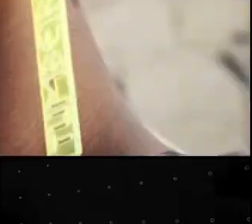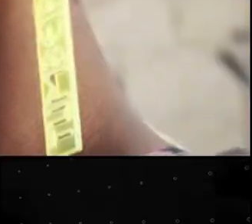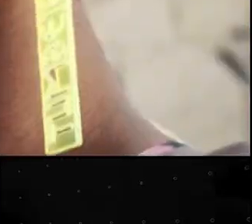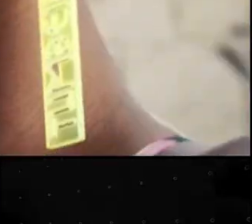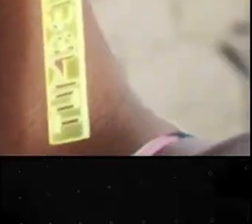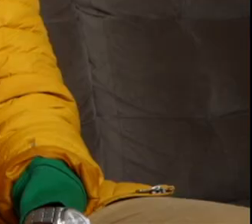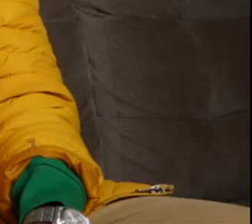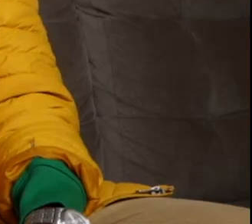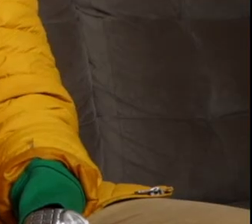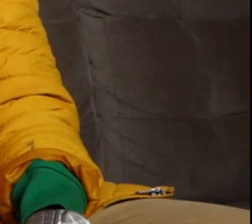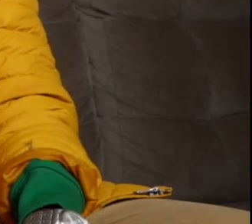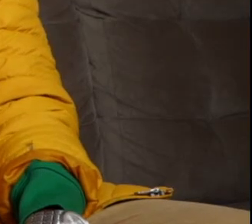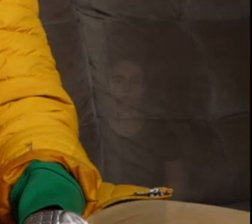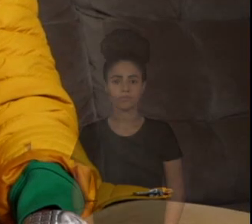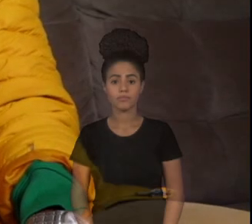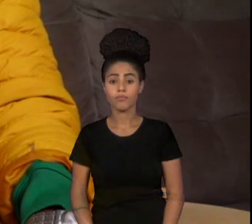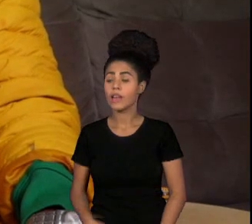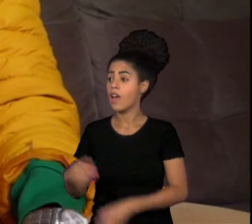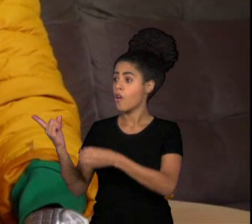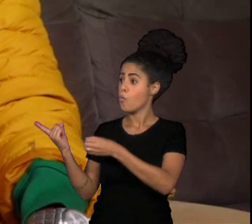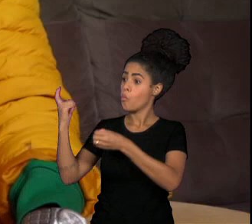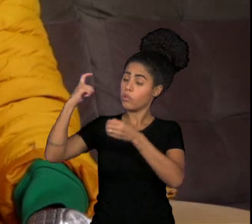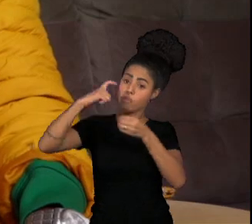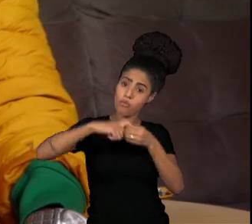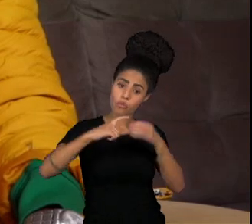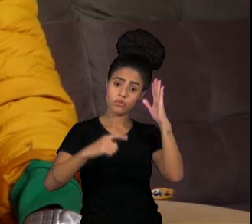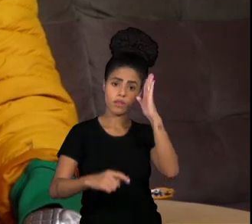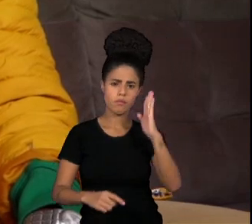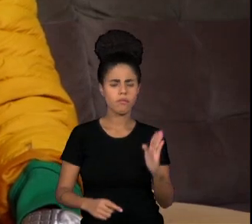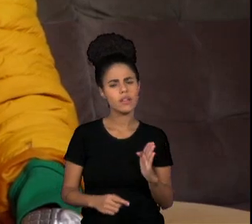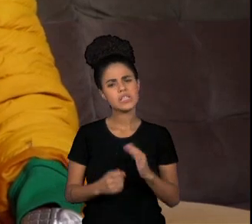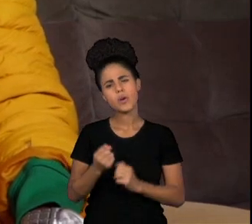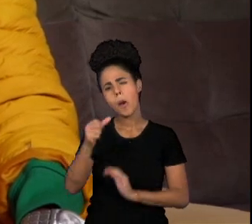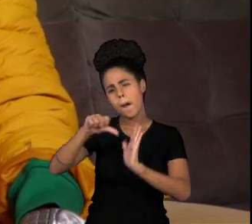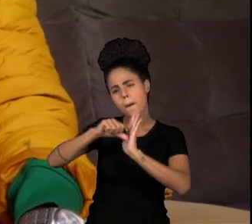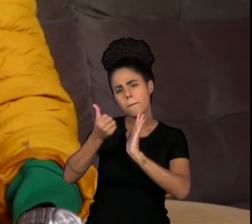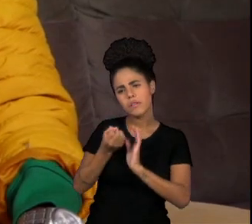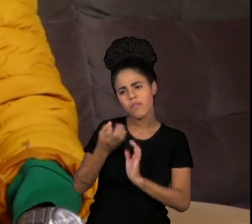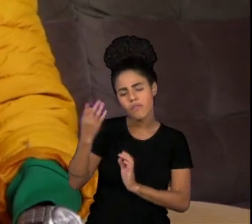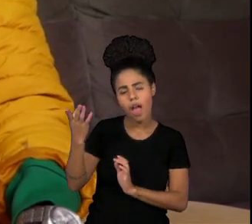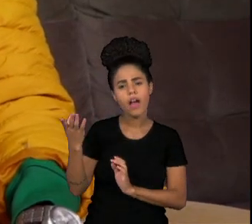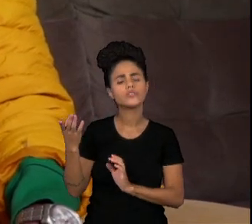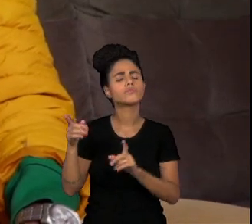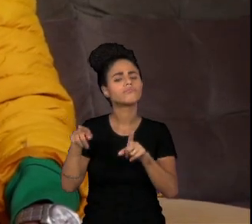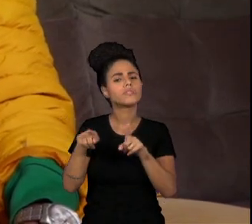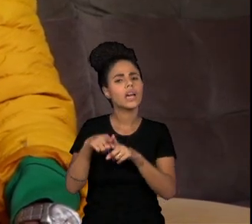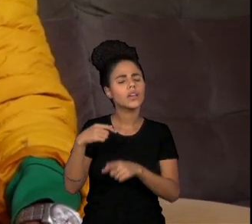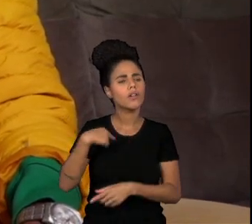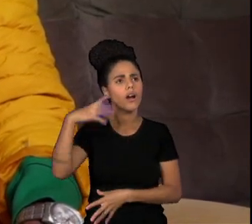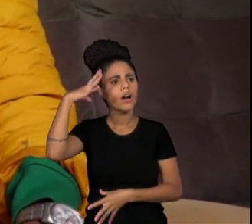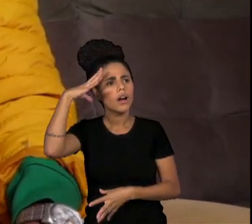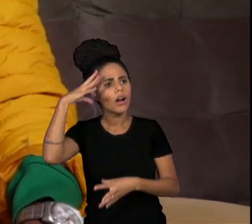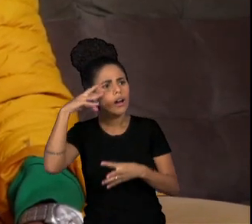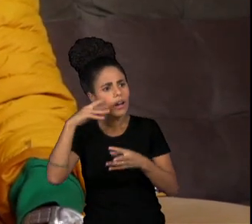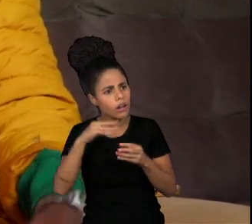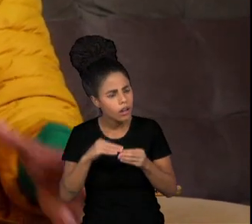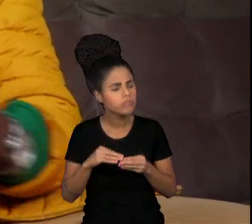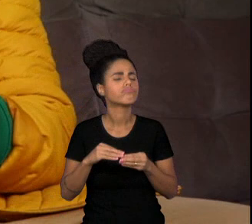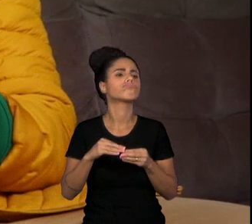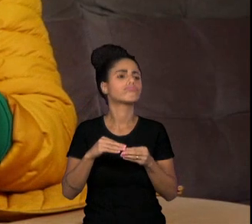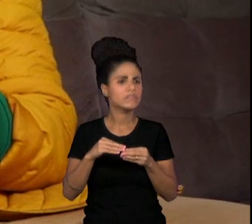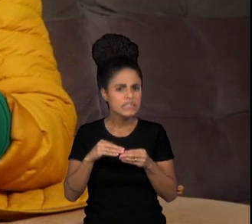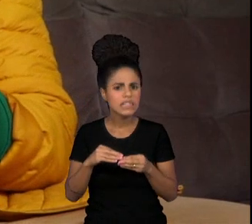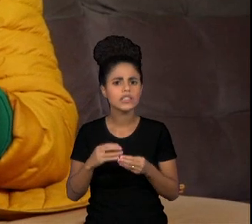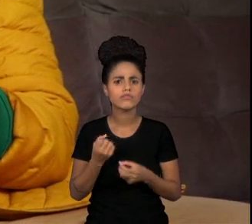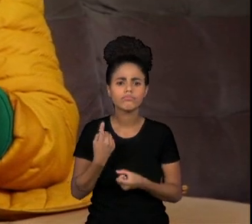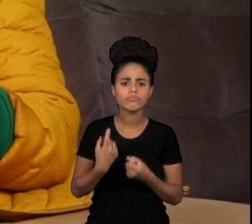bater no tambor. Quando eu voltei pro Brasil dessa primeira viagem, né, Senegal e Mauritânia, eu entendi que a minha parada era